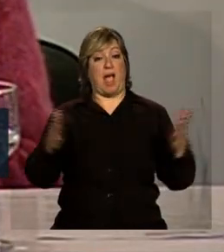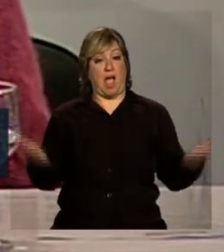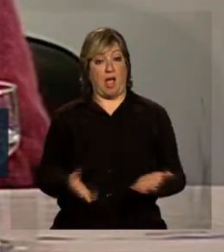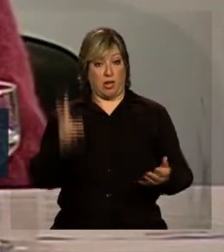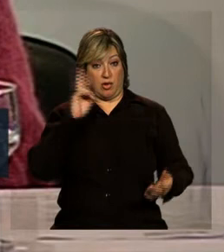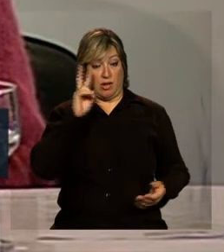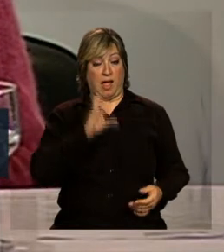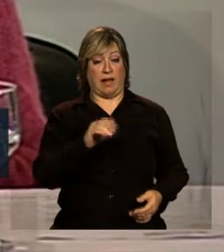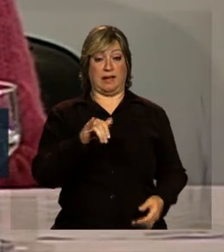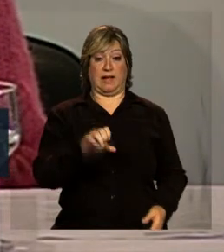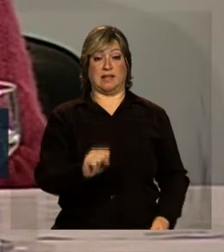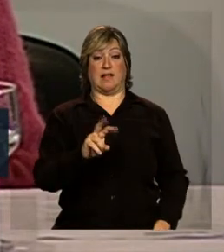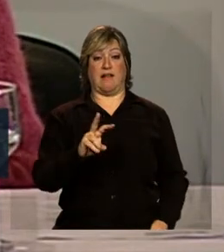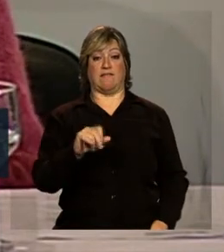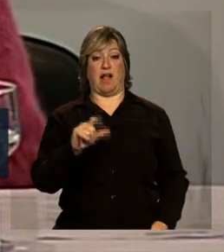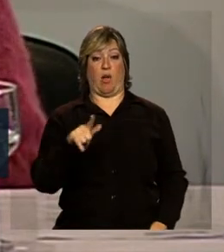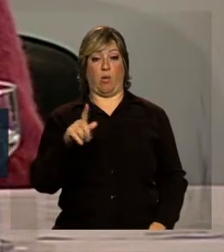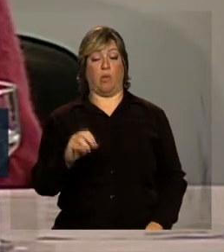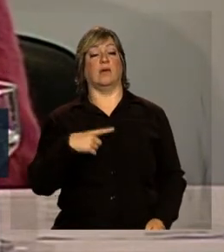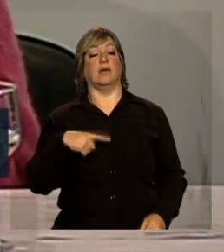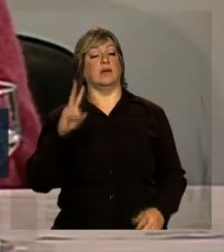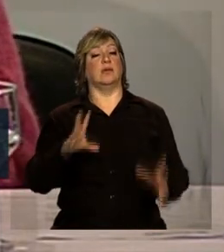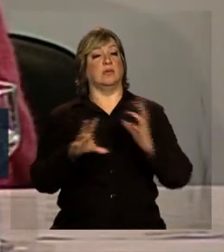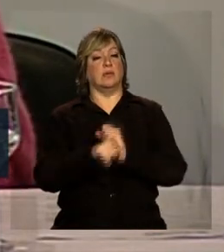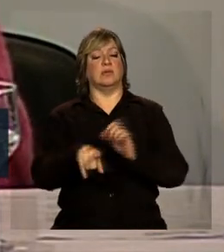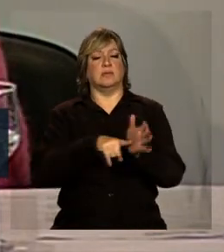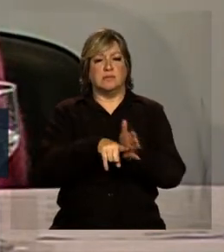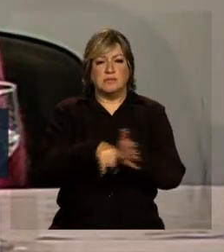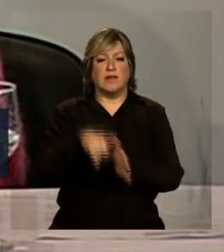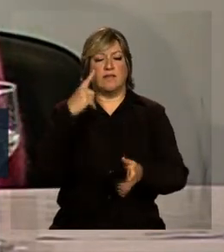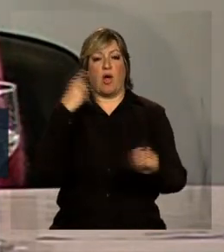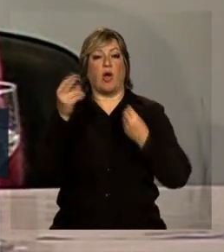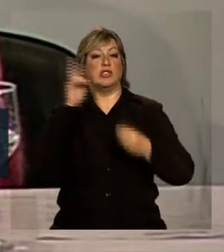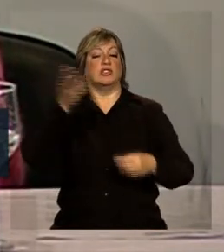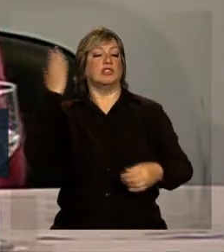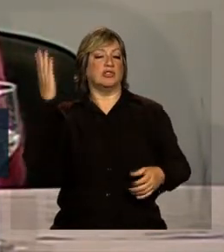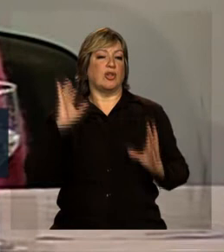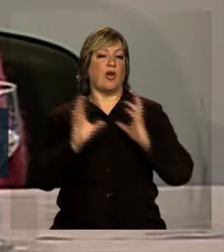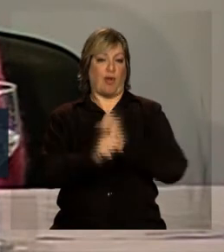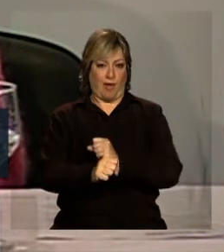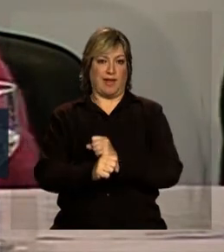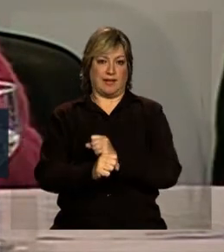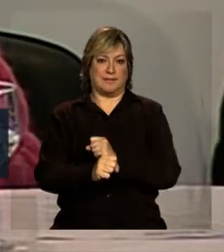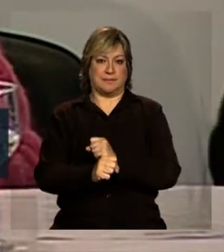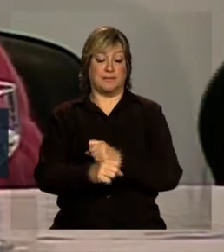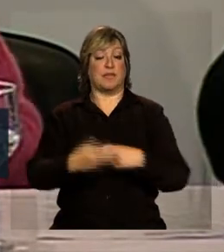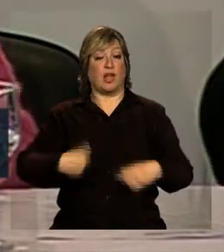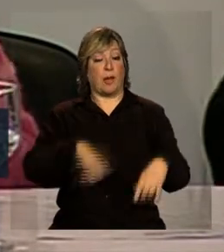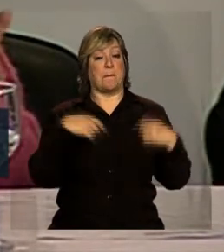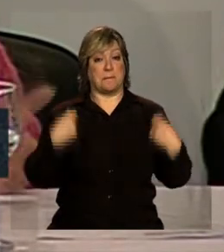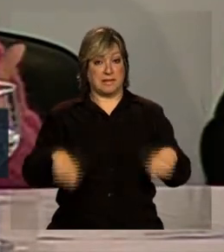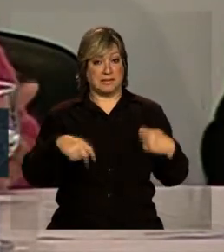do Cais do Valongo. Está se pesquisando, se levantando essa história. E temos que lembrar que,